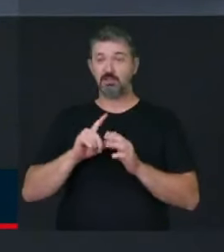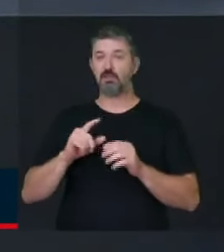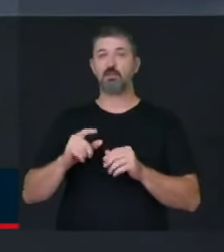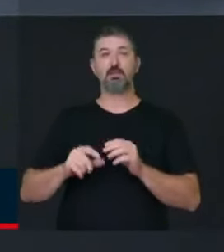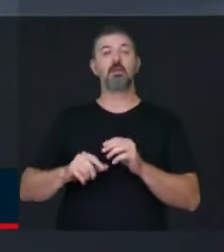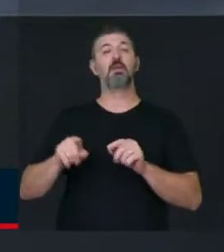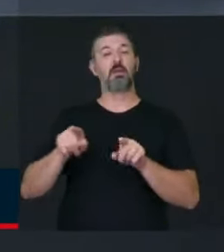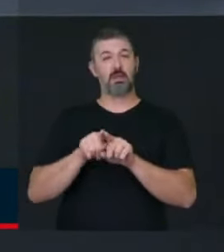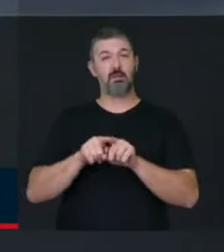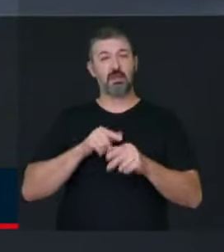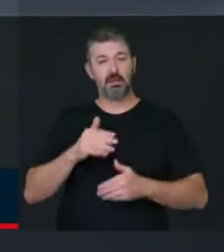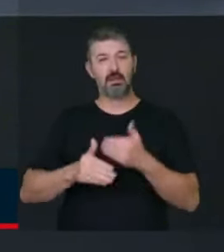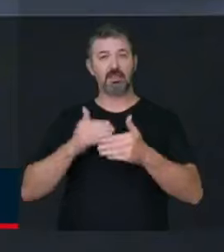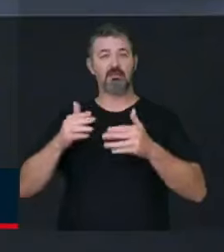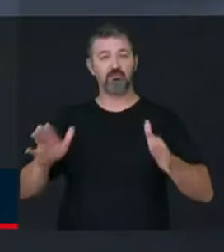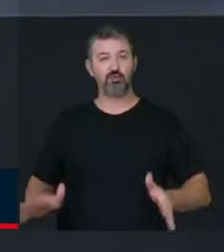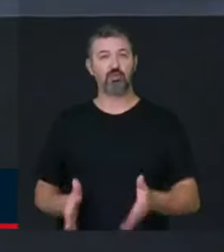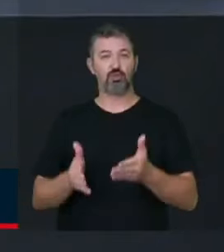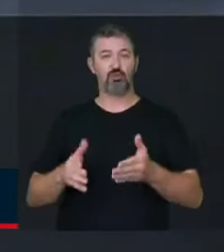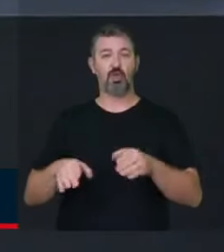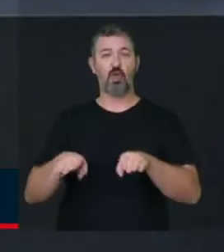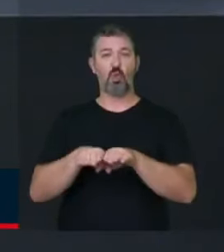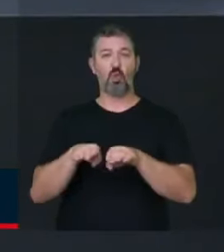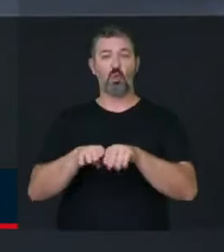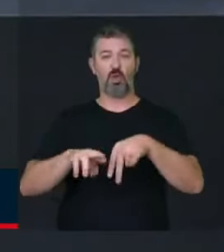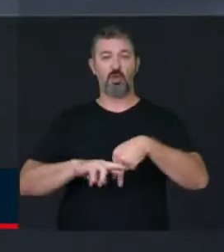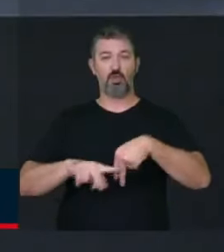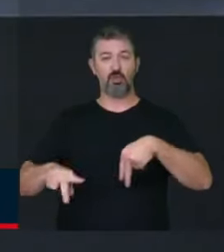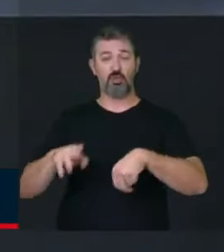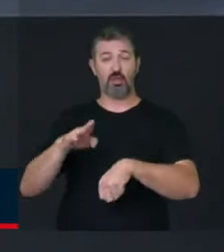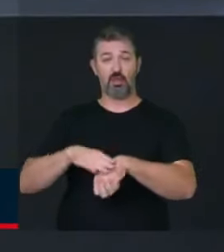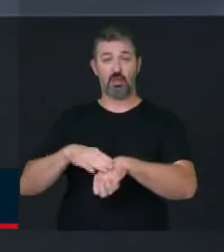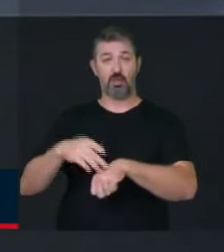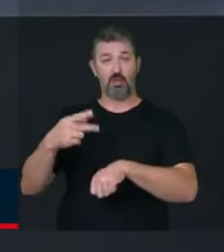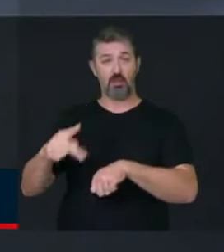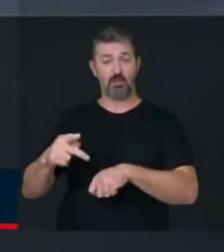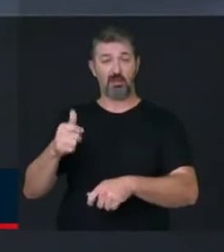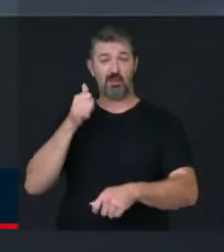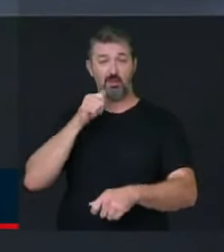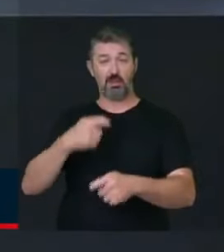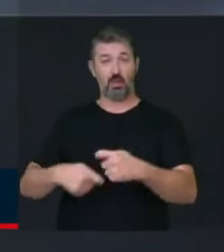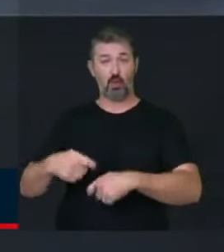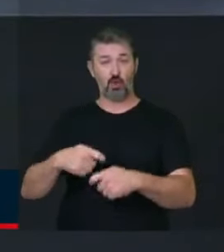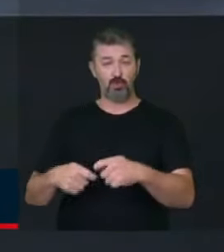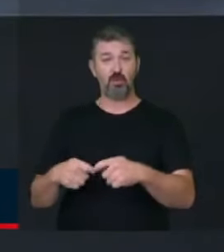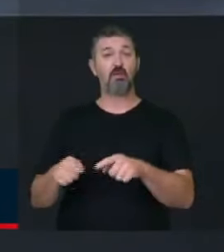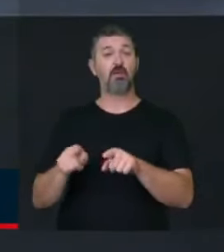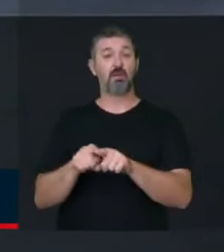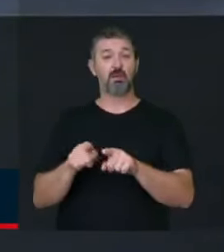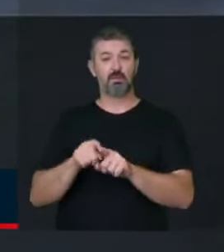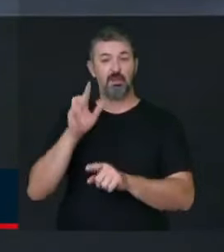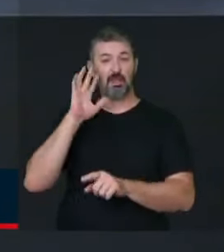promoção da igualdade de gênero, da autonomia econômica feminina e da superação do racismo.